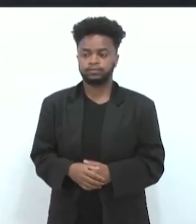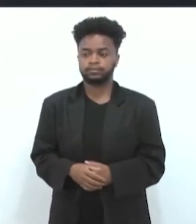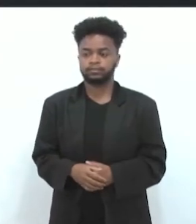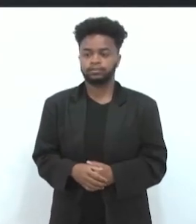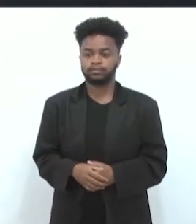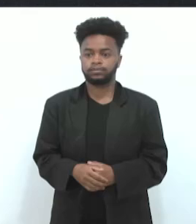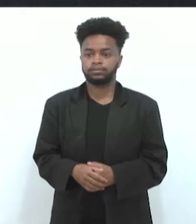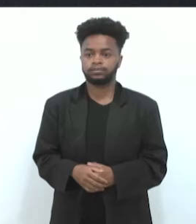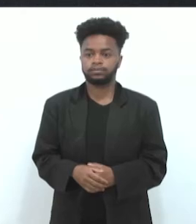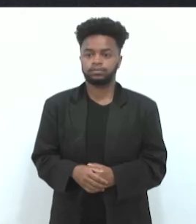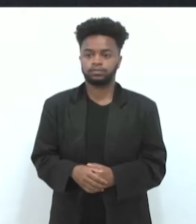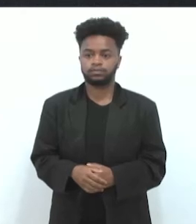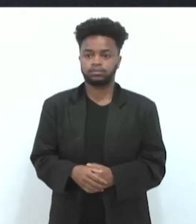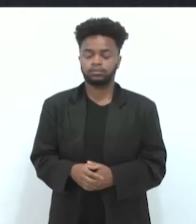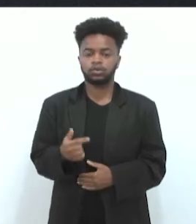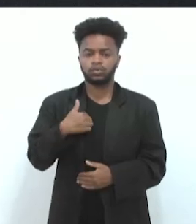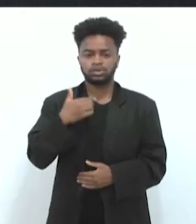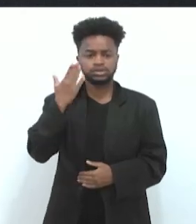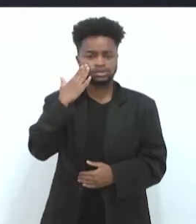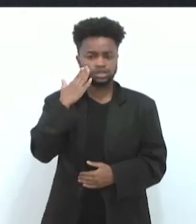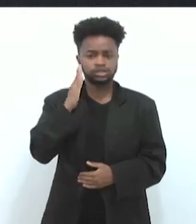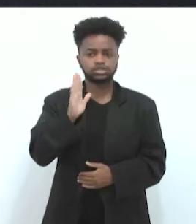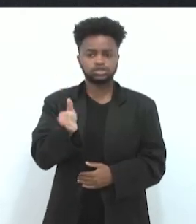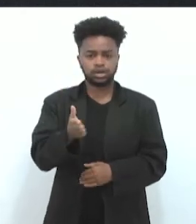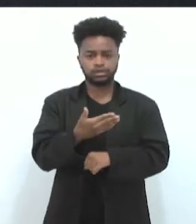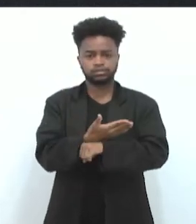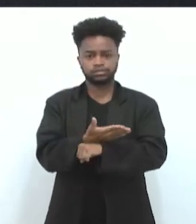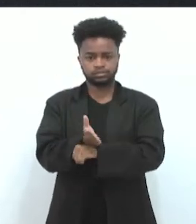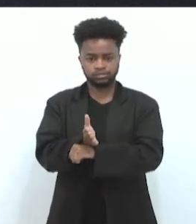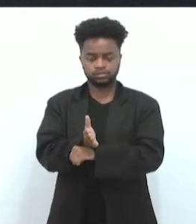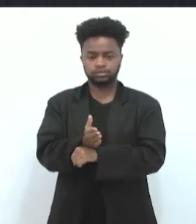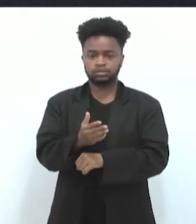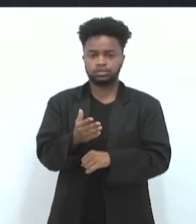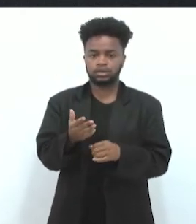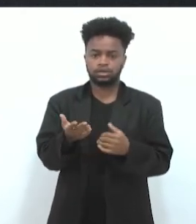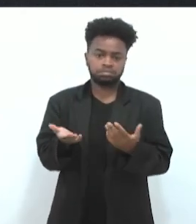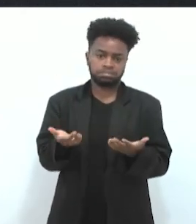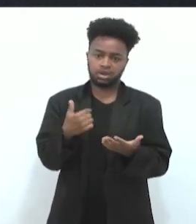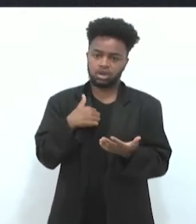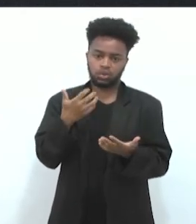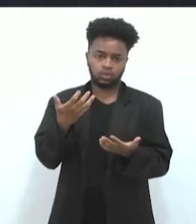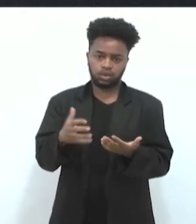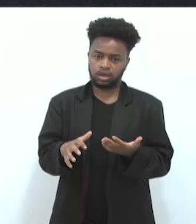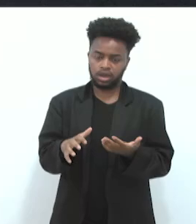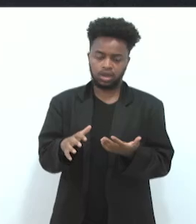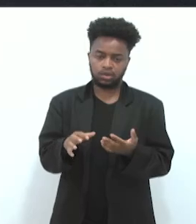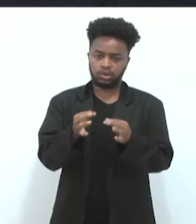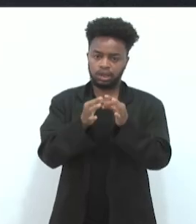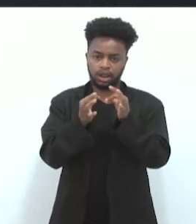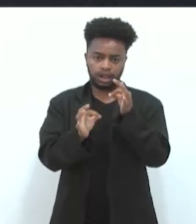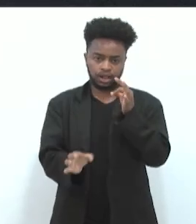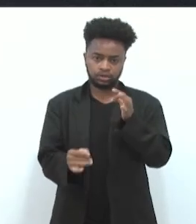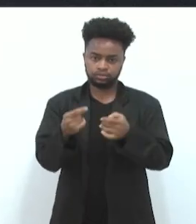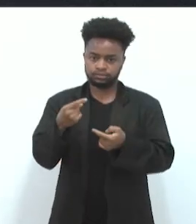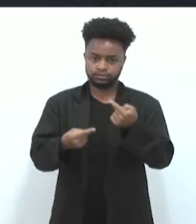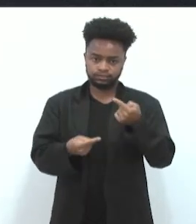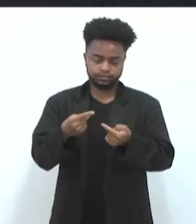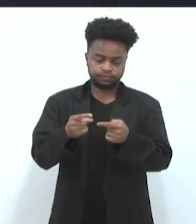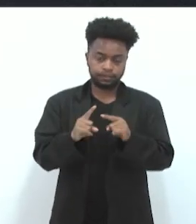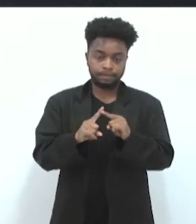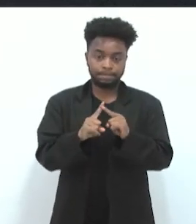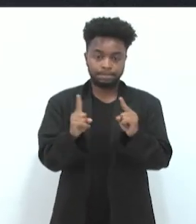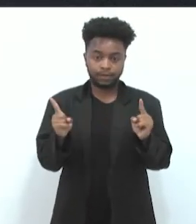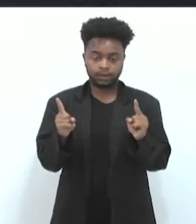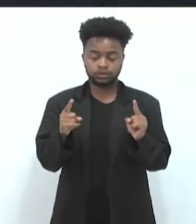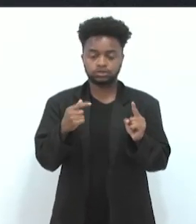que já passou muito tempo, né? Não gostaria de tomar mais tempo dessa comissão, mas